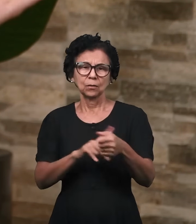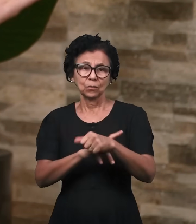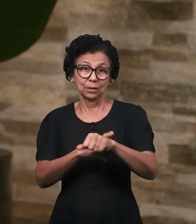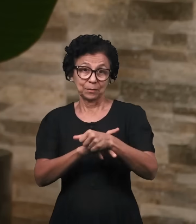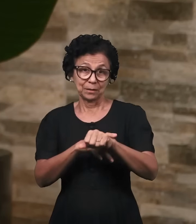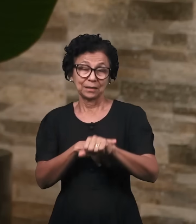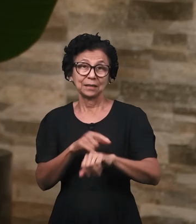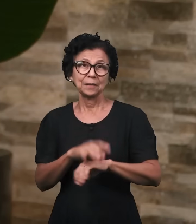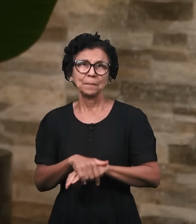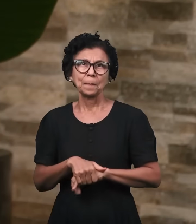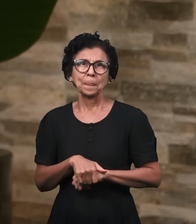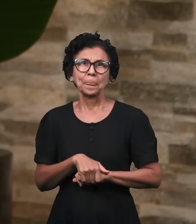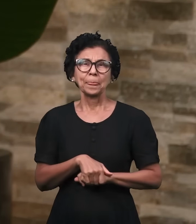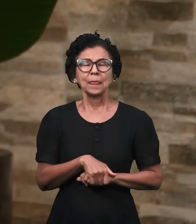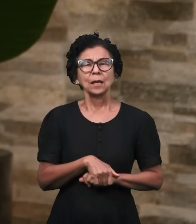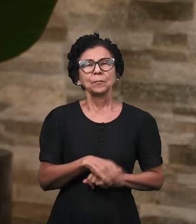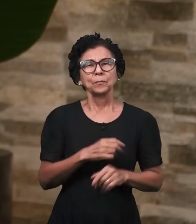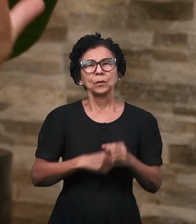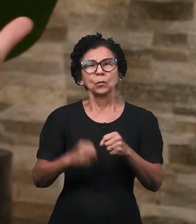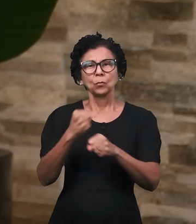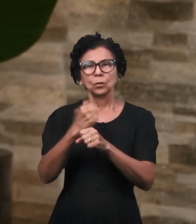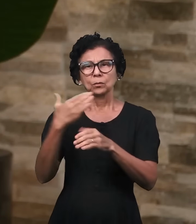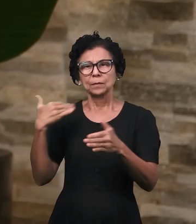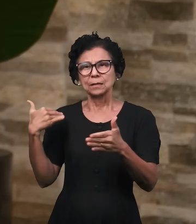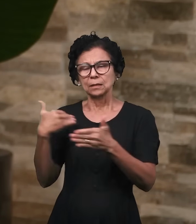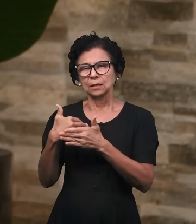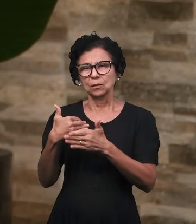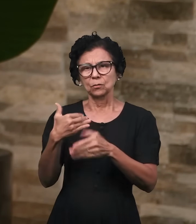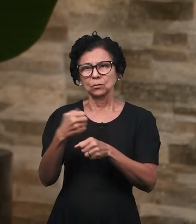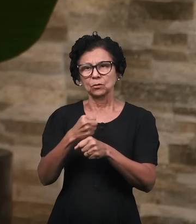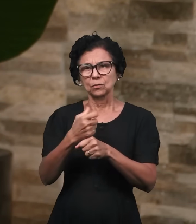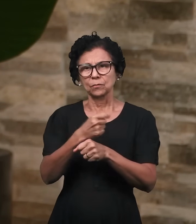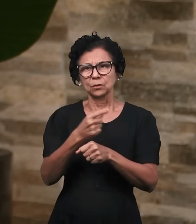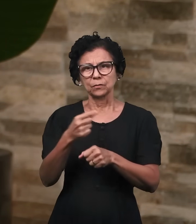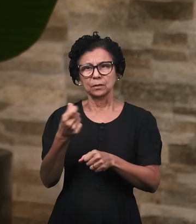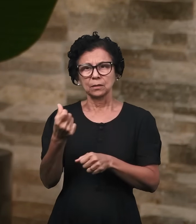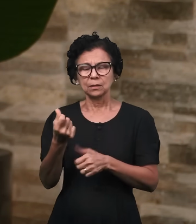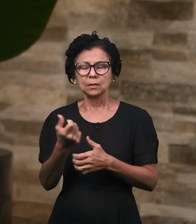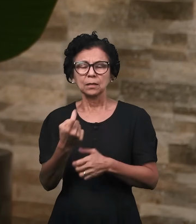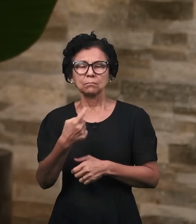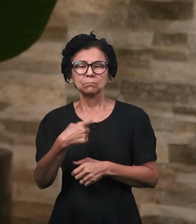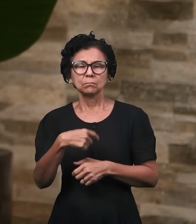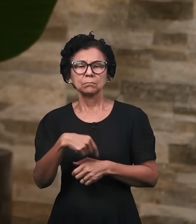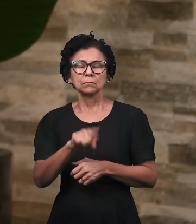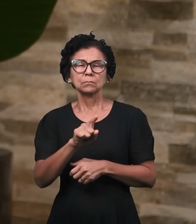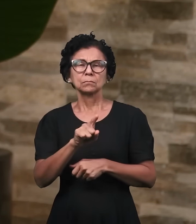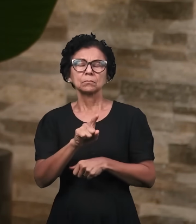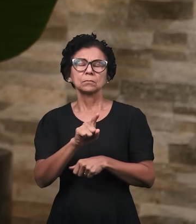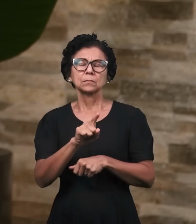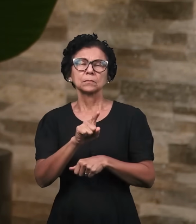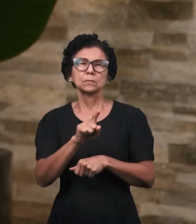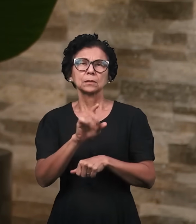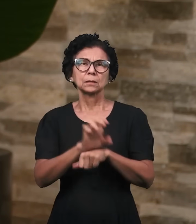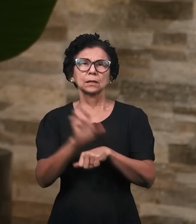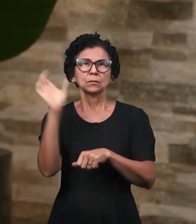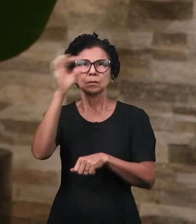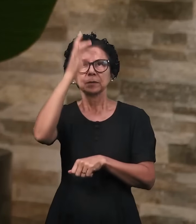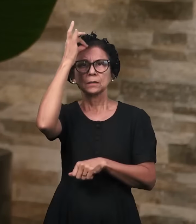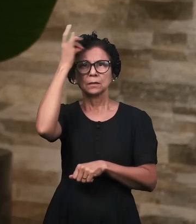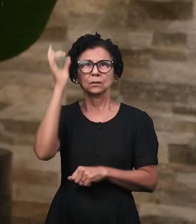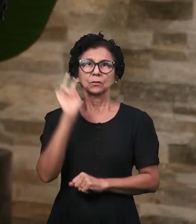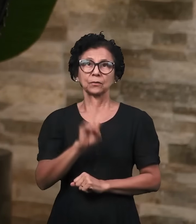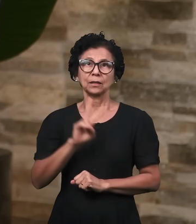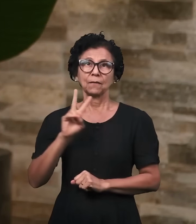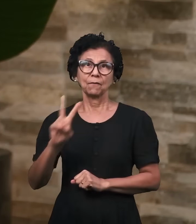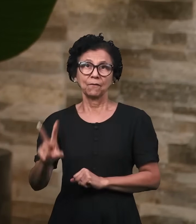de 2025 para 2026, fomos ao Espírito Santo, estávamos em uma das nossas igrejas em Vila Velha. Período de férias, Vila Velha